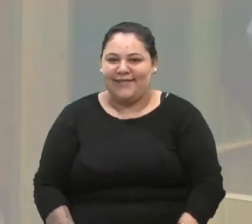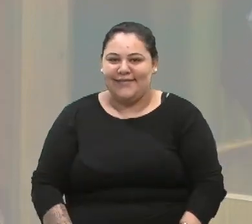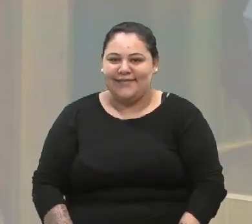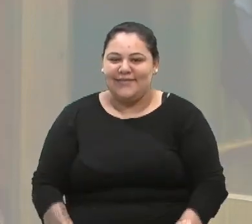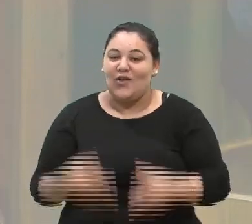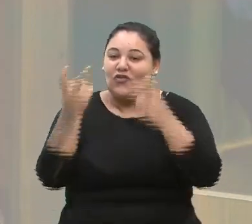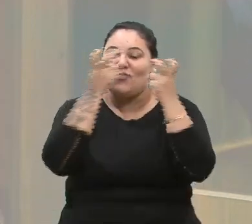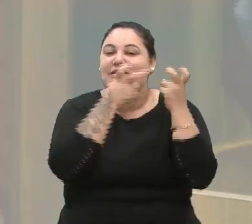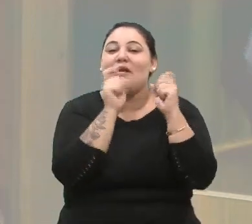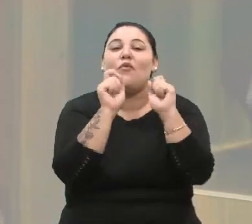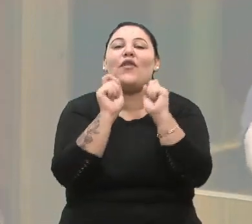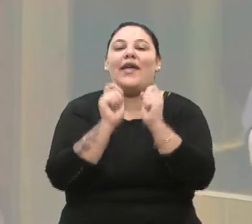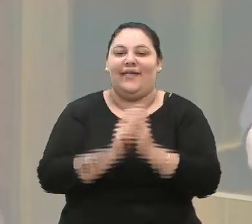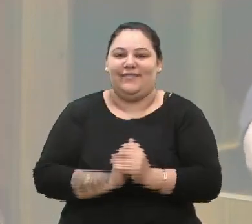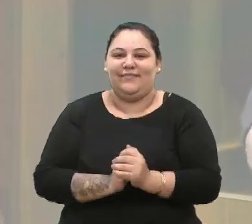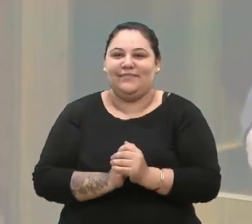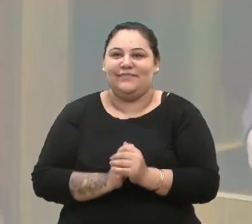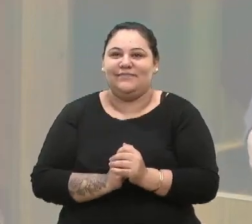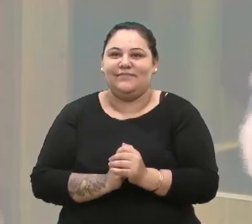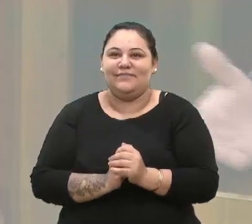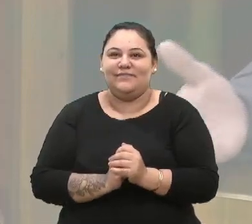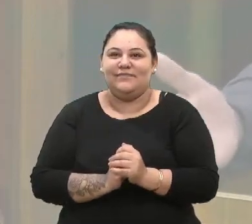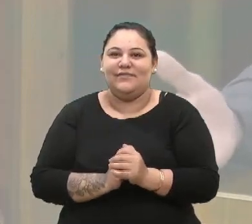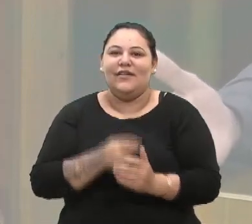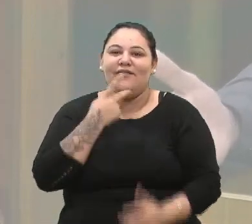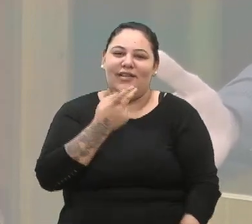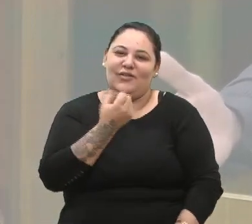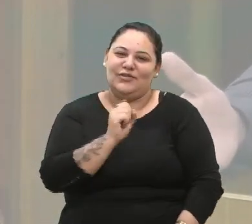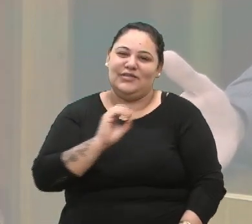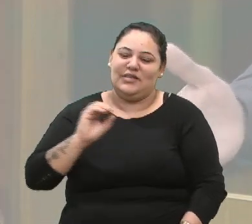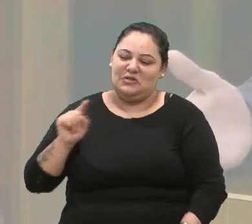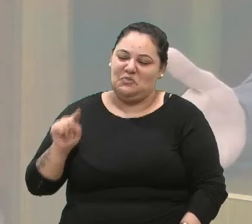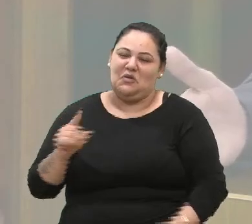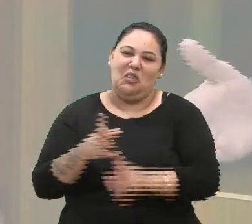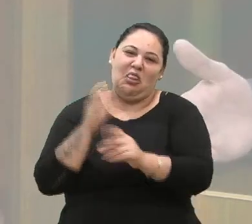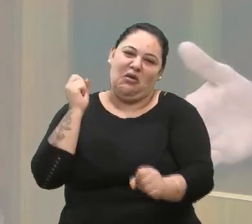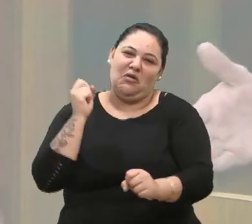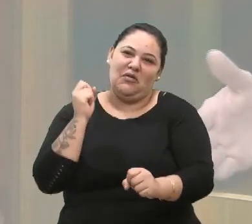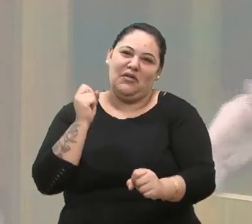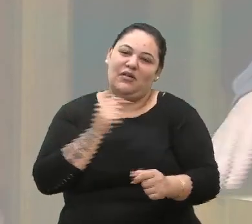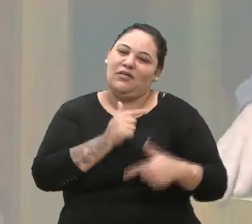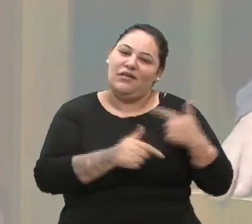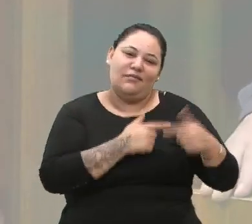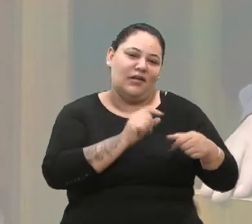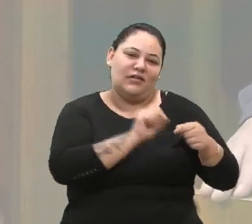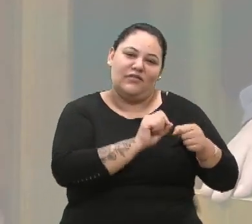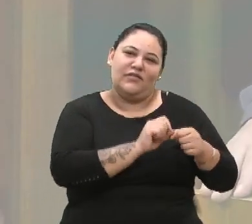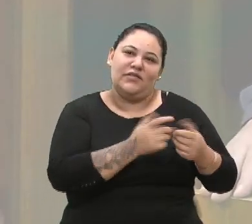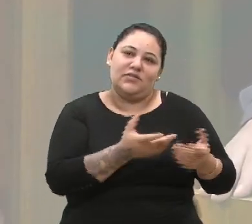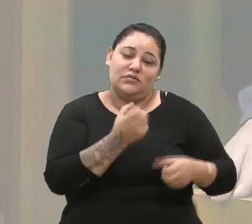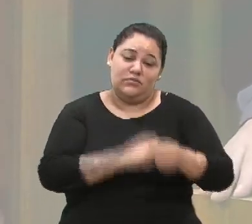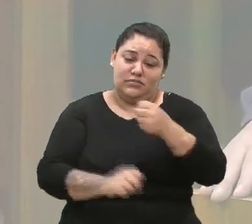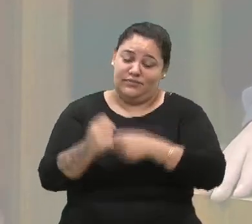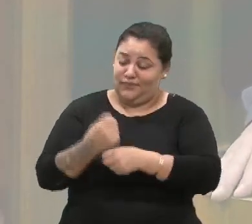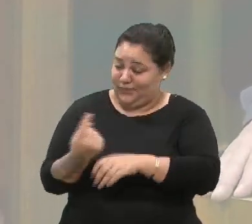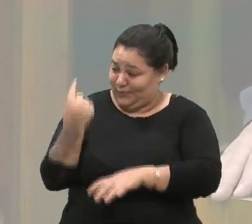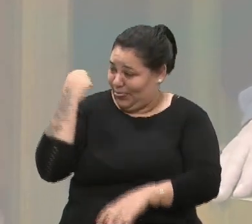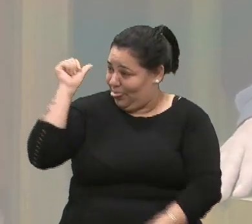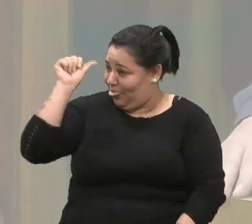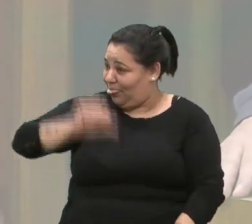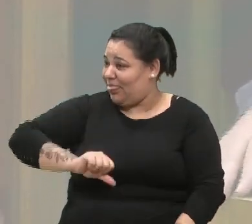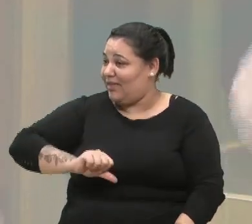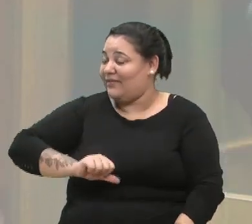assim... Dizer que deu 800 mil de lucro e o serviço não foi prestado ano passado foi pior. Agora já estamos